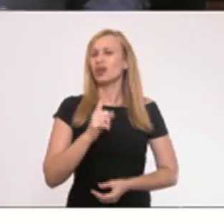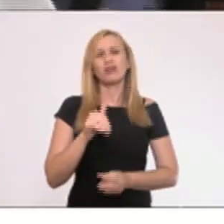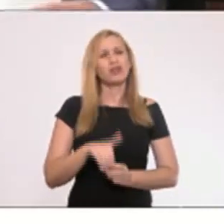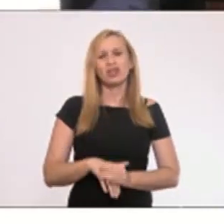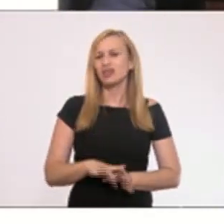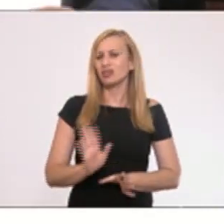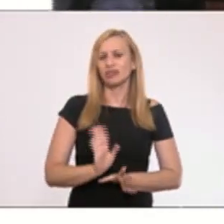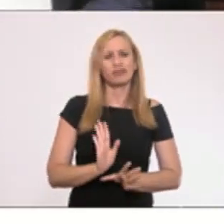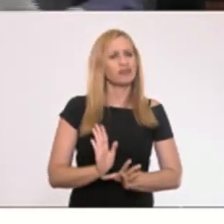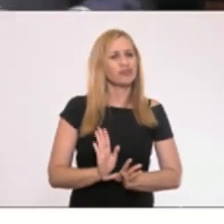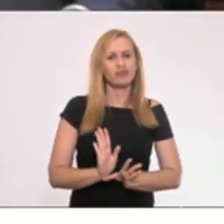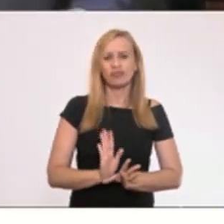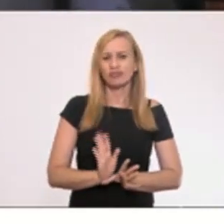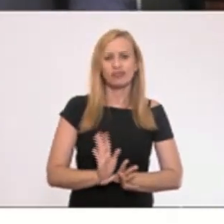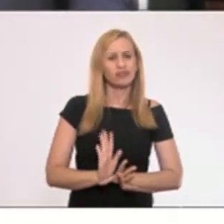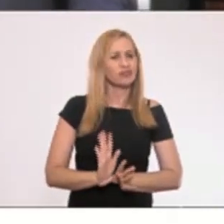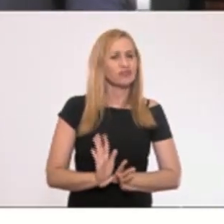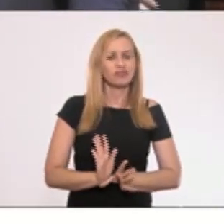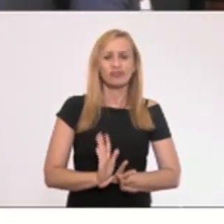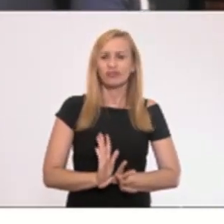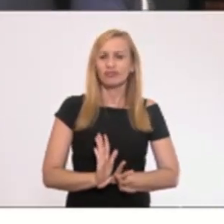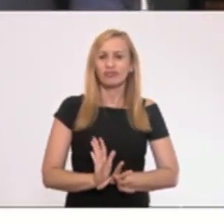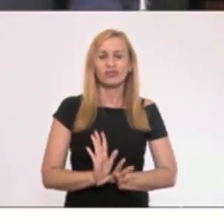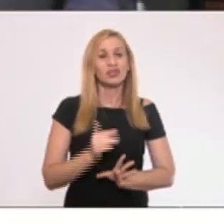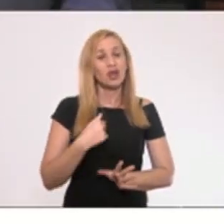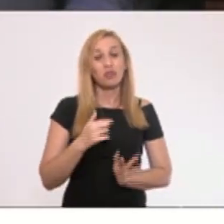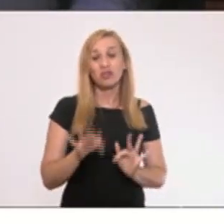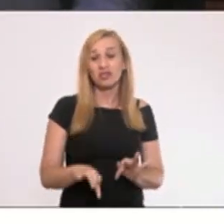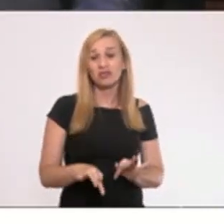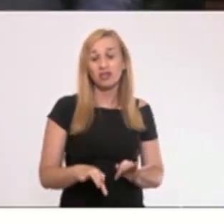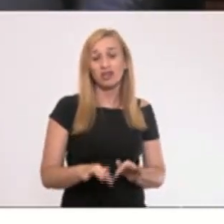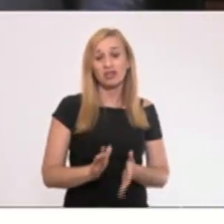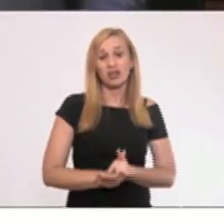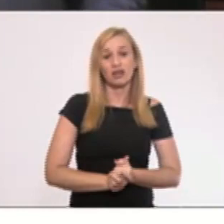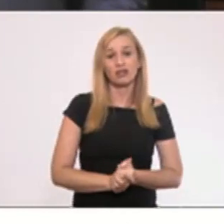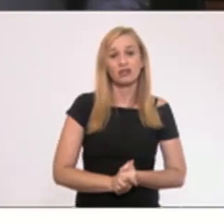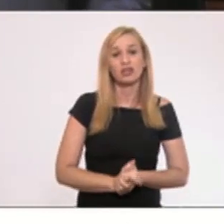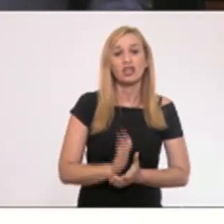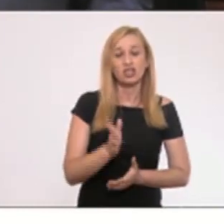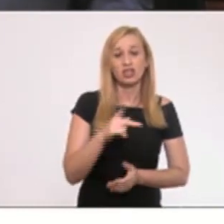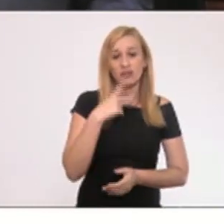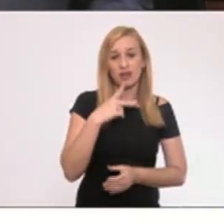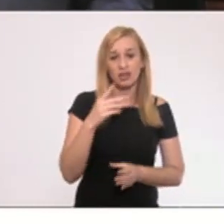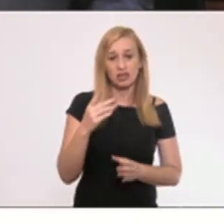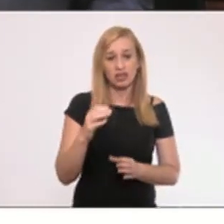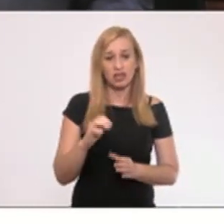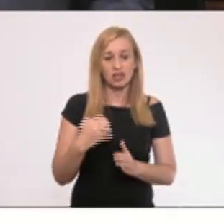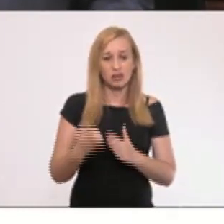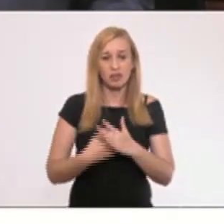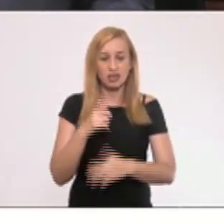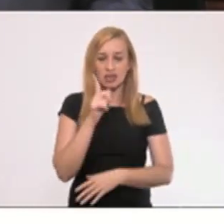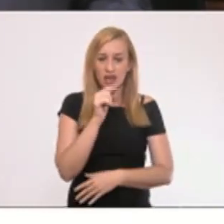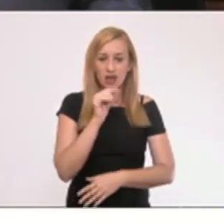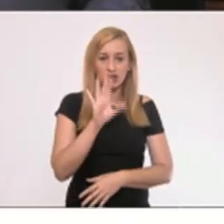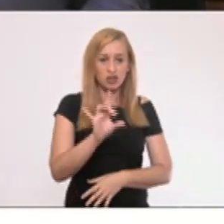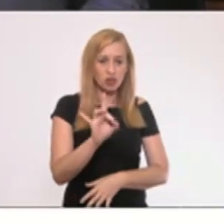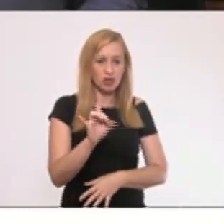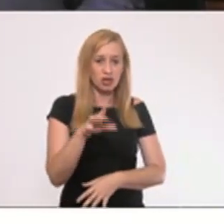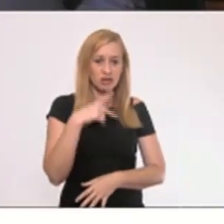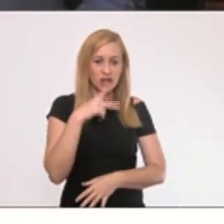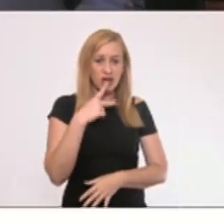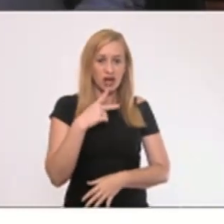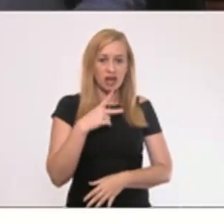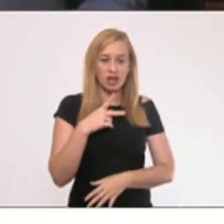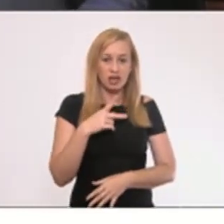Jorge de Vossa Excelência. Tá bom, então tá bom. Então, retiro. Jorge, deixa eu encerrar a sessão. De um segundo. Por favor. Já que estão falando da SEDAE, só queria manifestar aqui: privatiza a SEDAE, por favor.